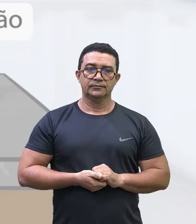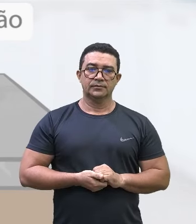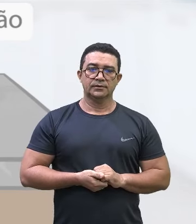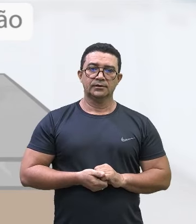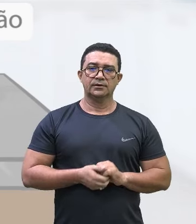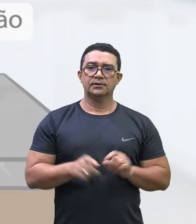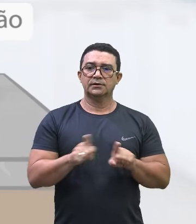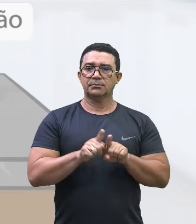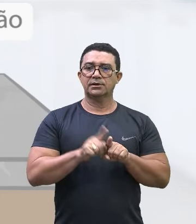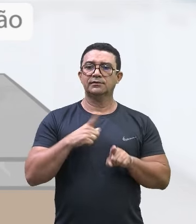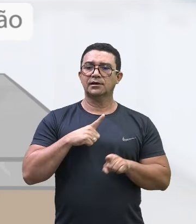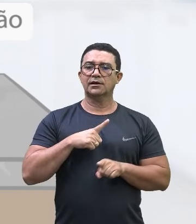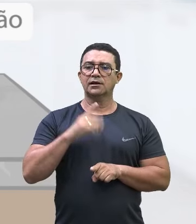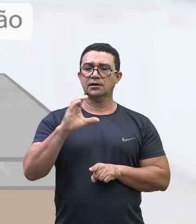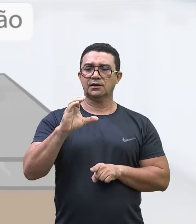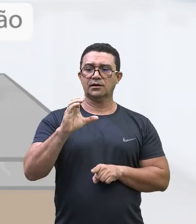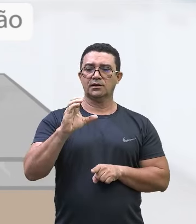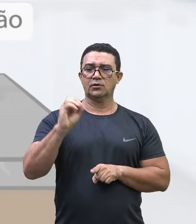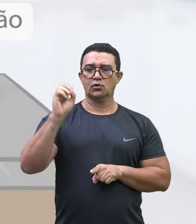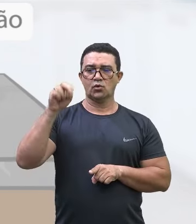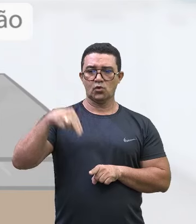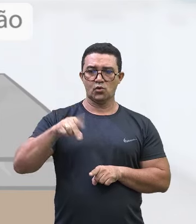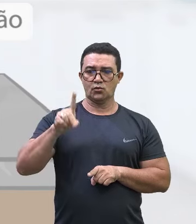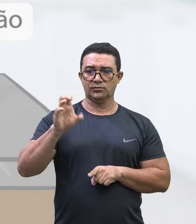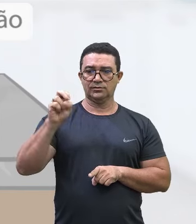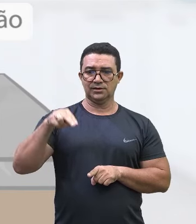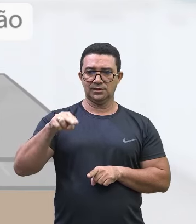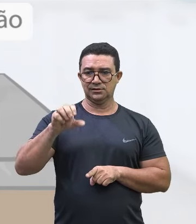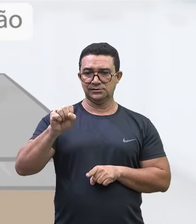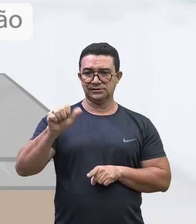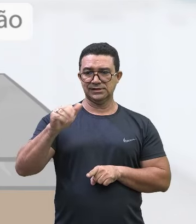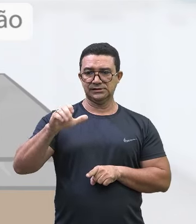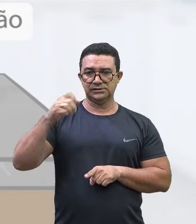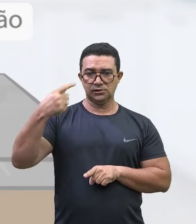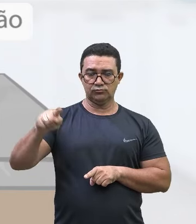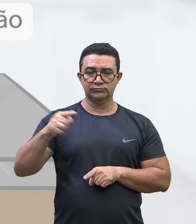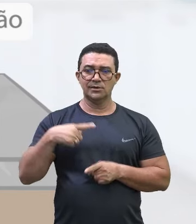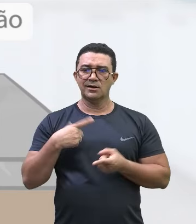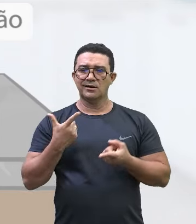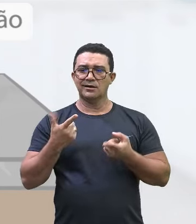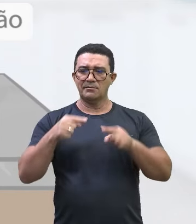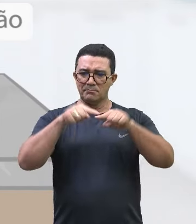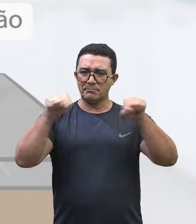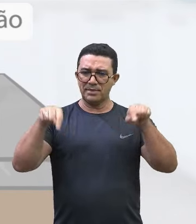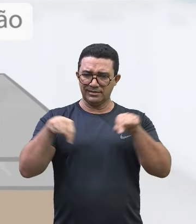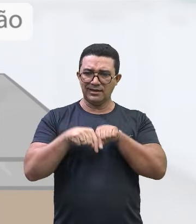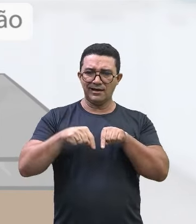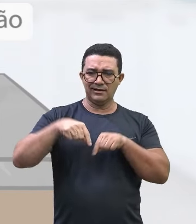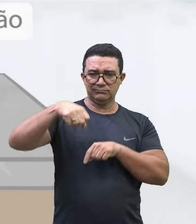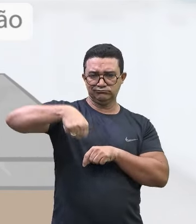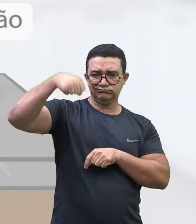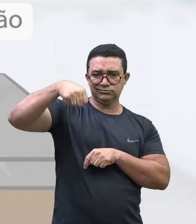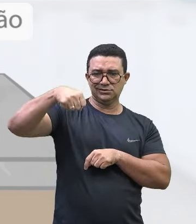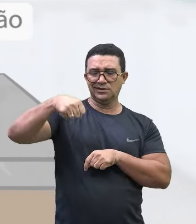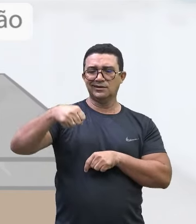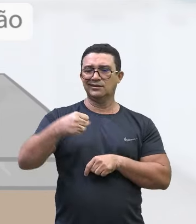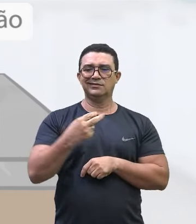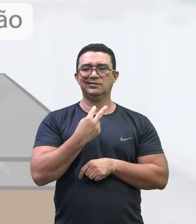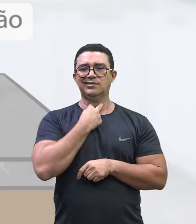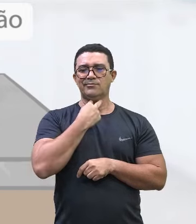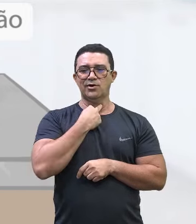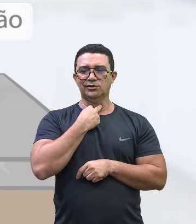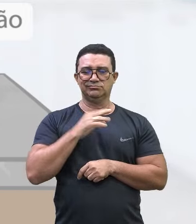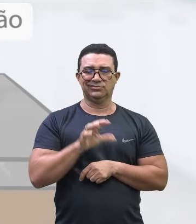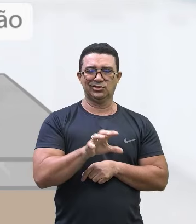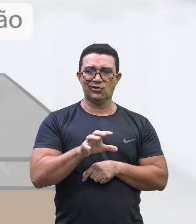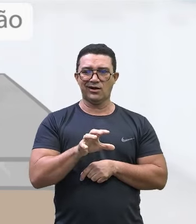gente tem a condensação. Existem partes de metais da panela que você não pode tocar, porque esse objeto